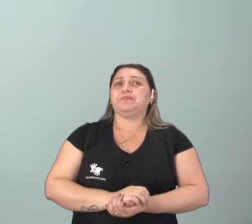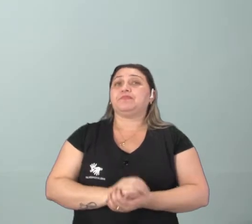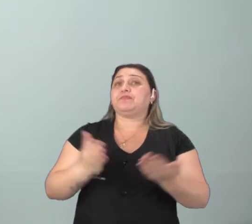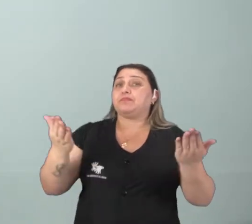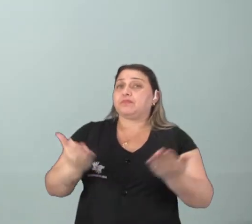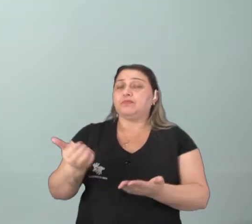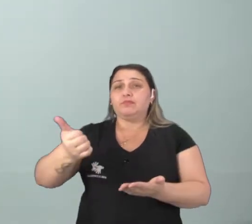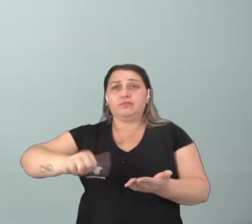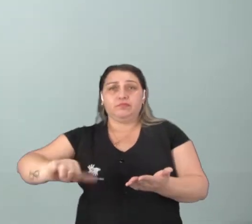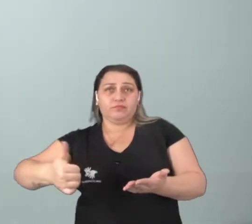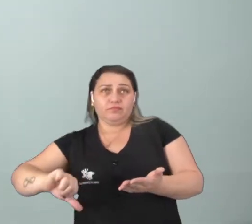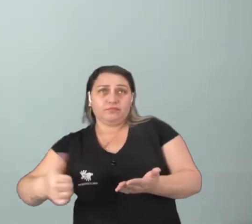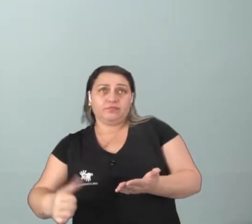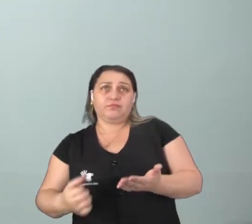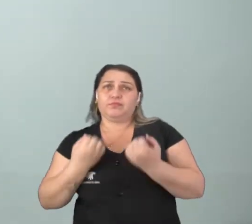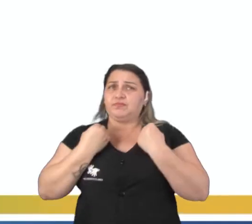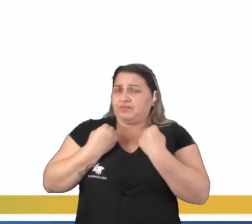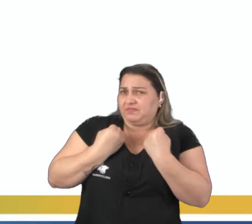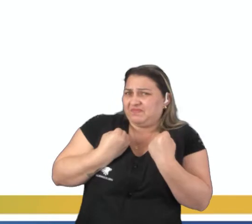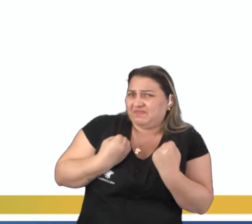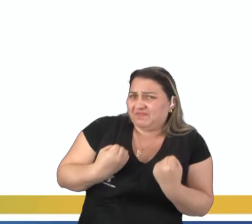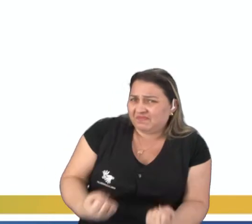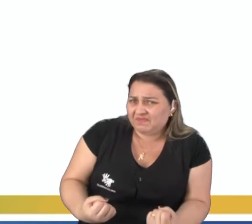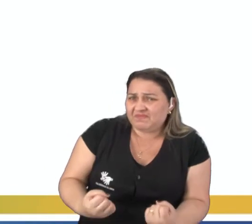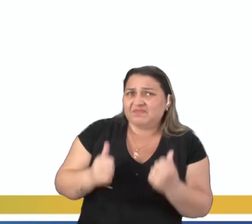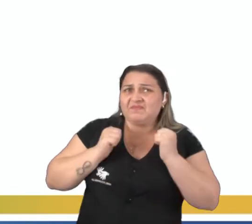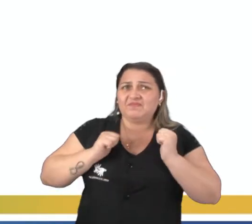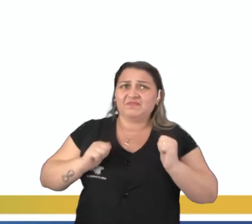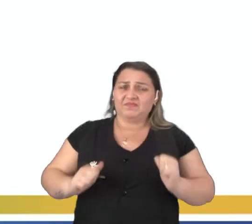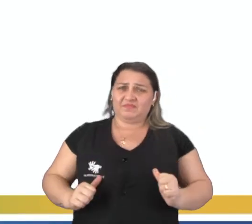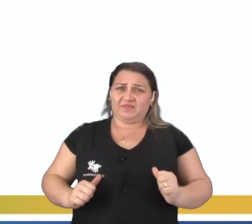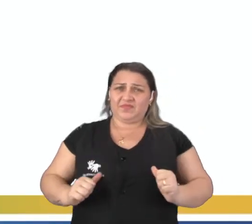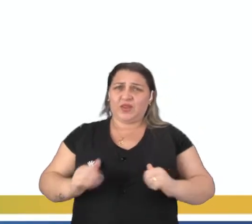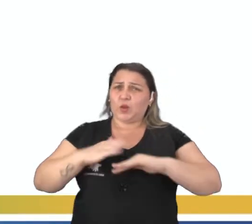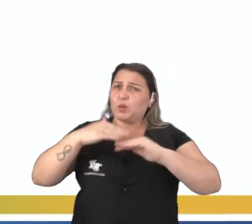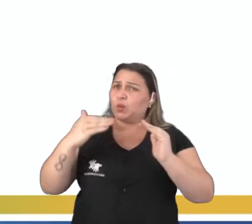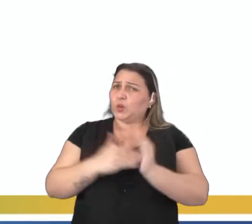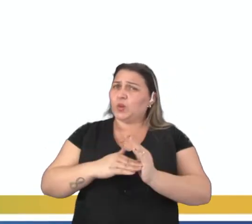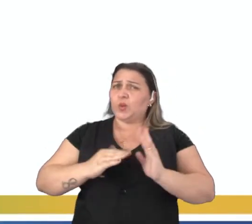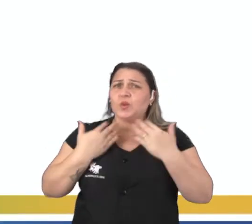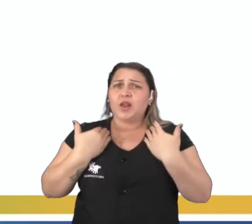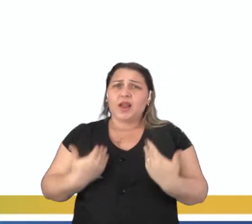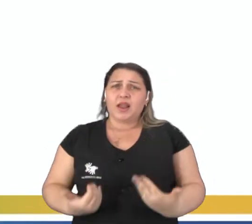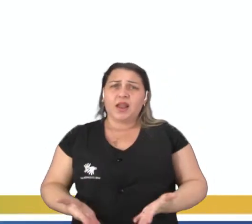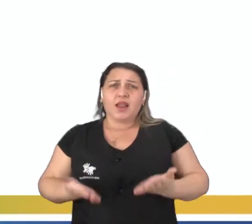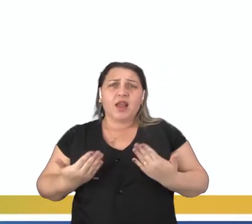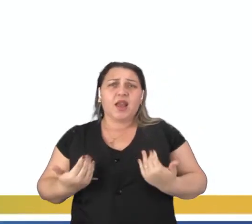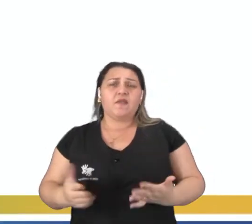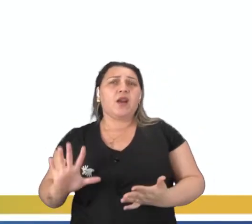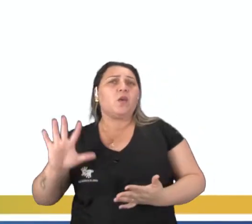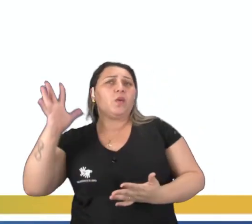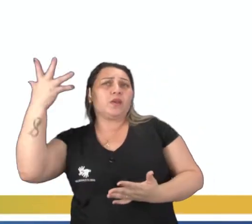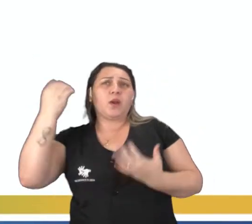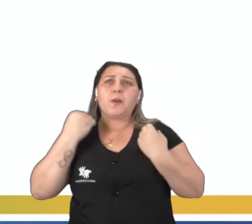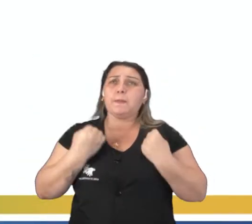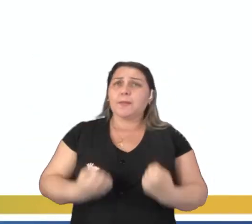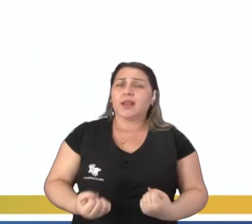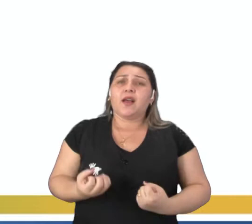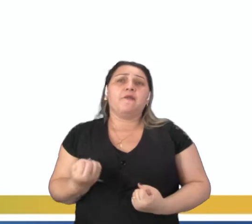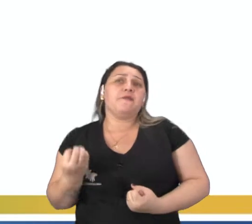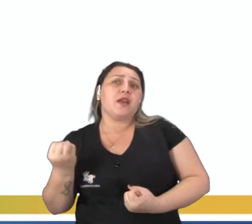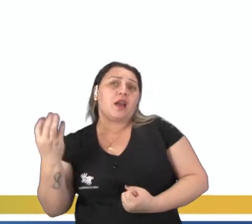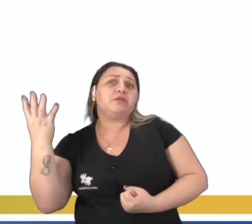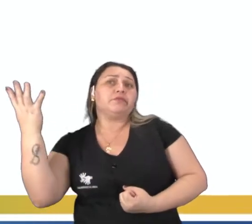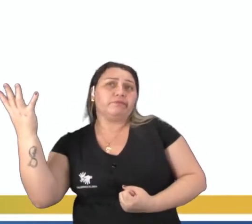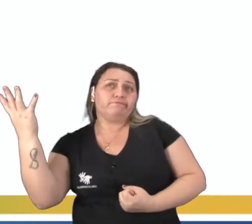vamos à análise. O peso da mochila deixava tudo mais leve. Certamente, o peso da mochila significa